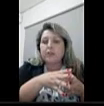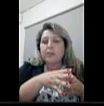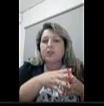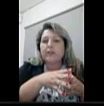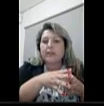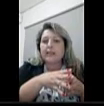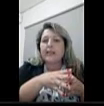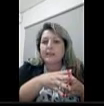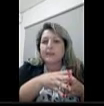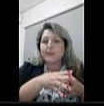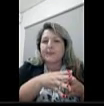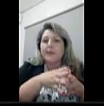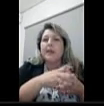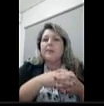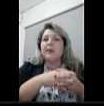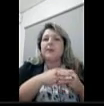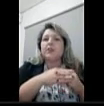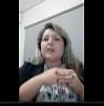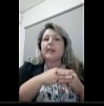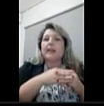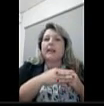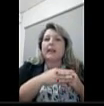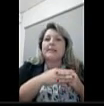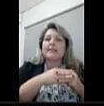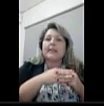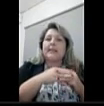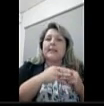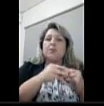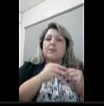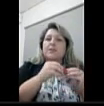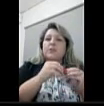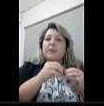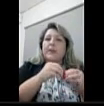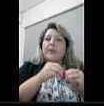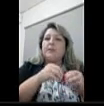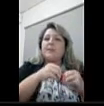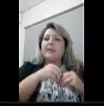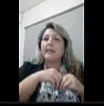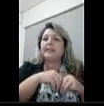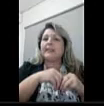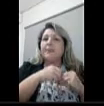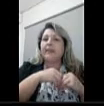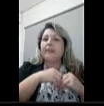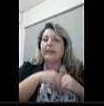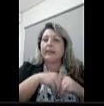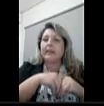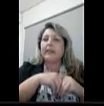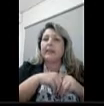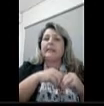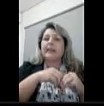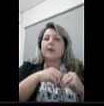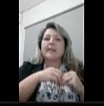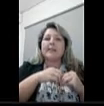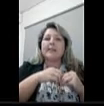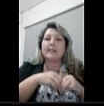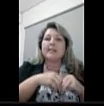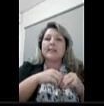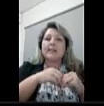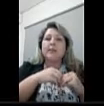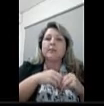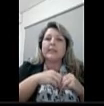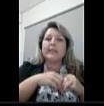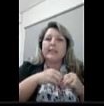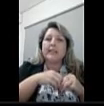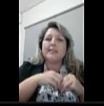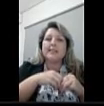dias de avaliação. Permitir escrita com os instrumentos e letra que preferir. Então, essa criança